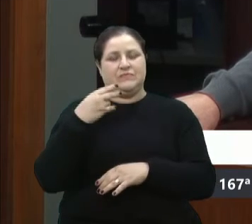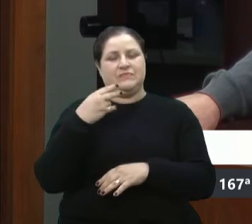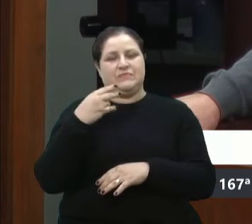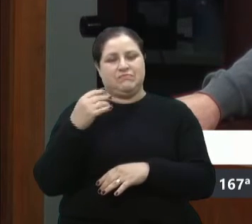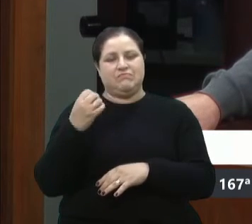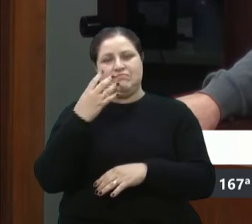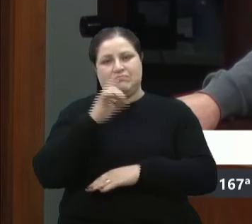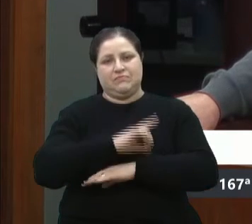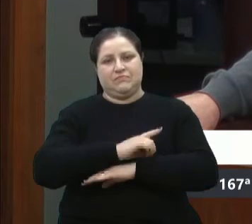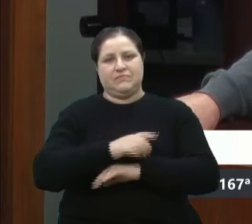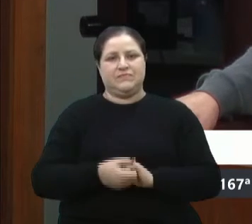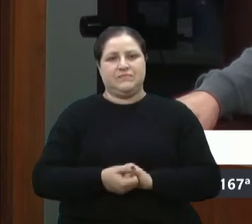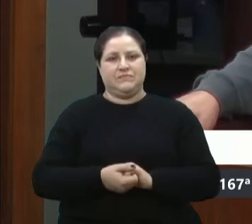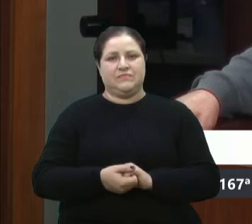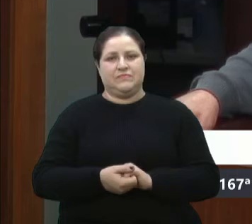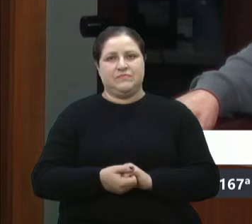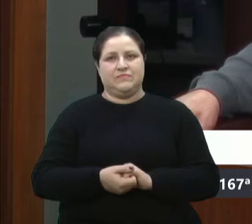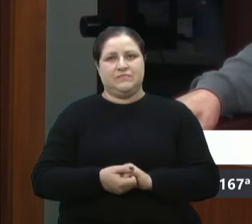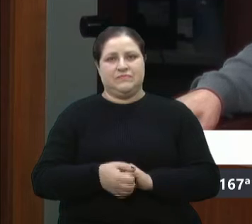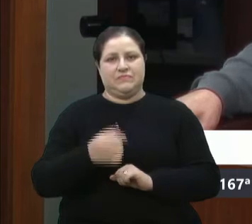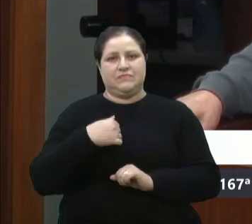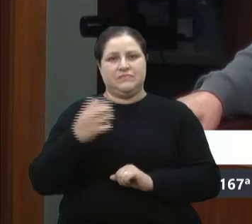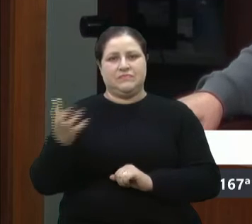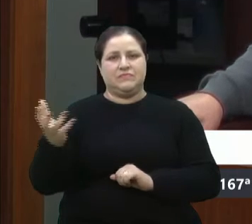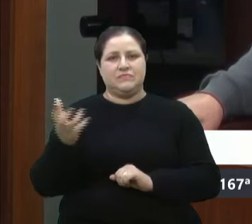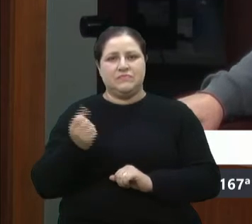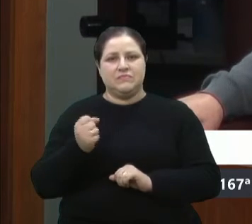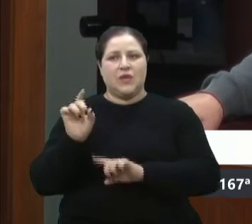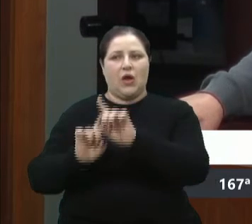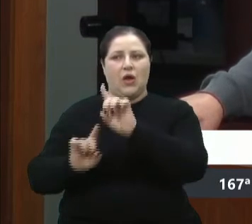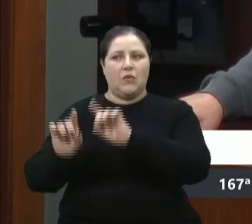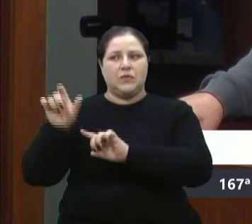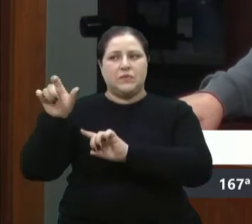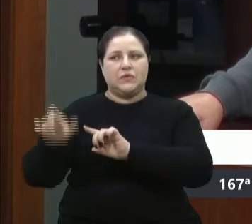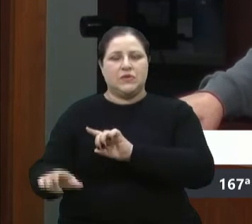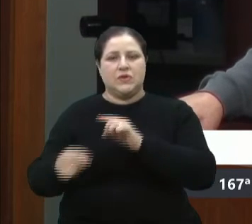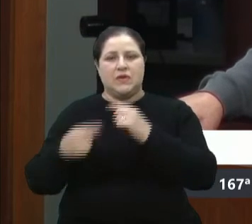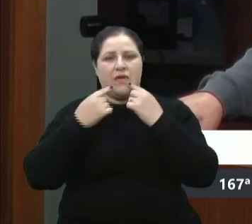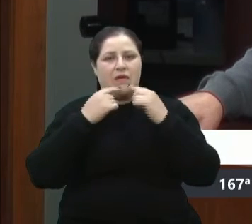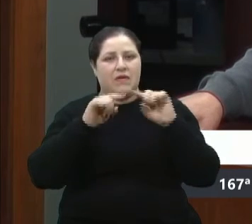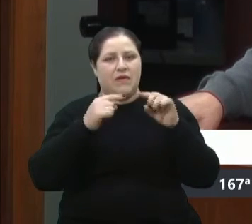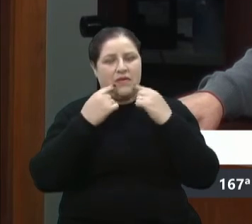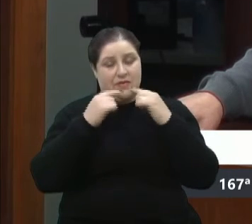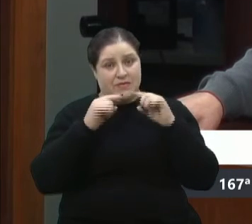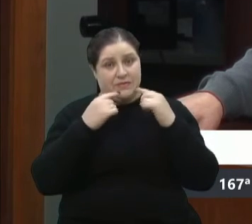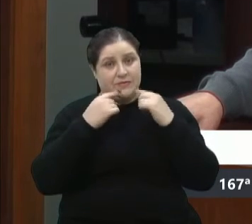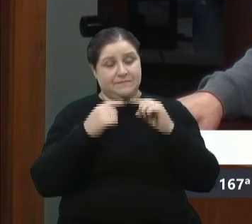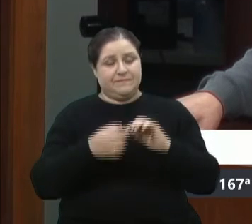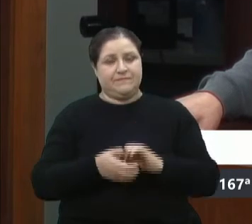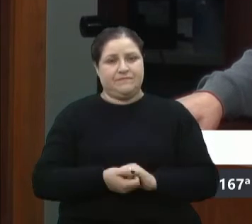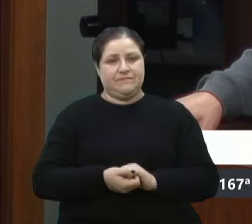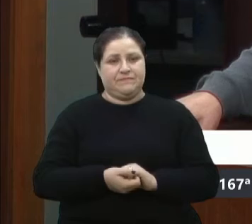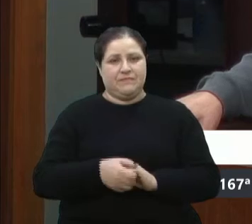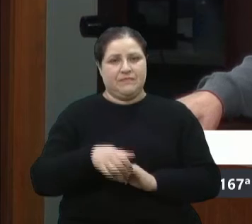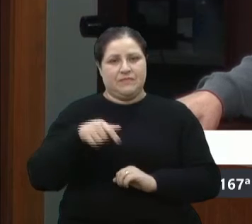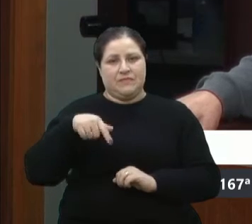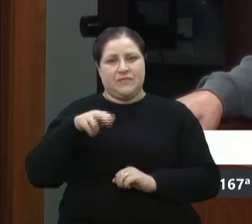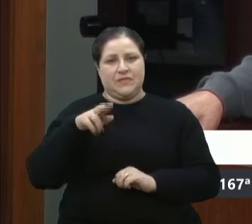Eu estou recebendo algumas reclamações, algumas queixas de alguns